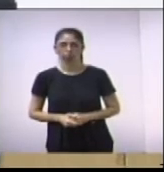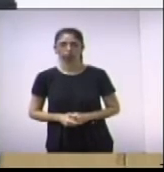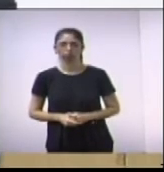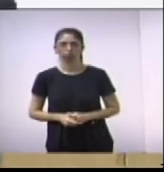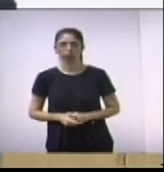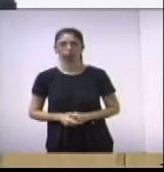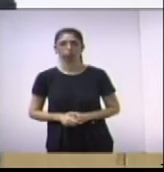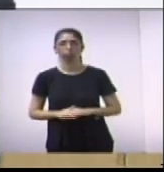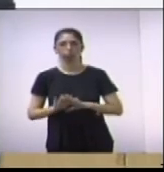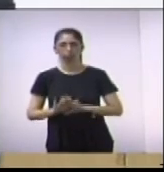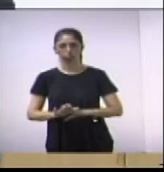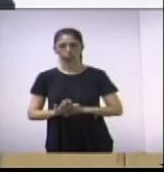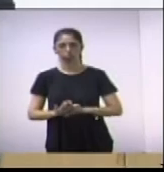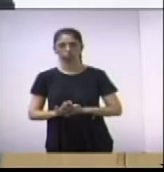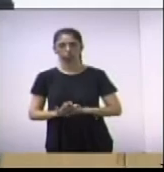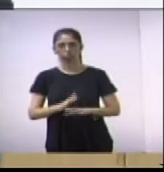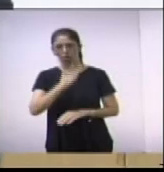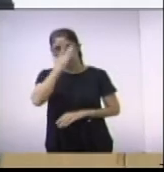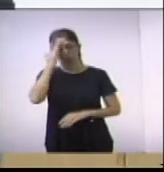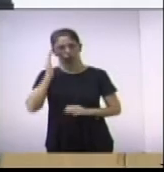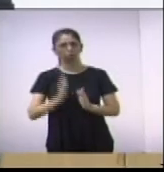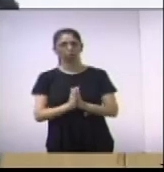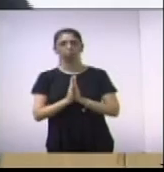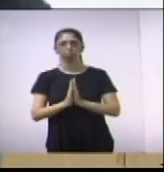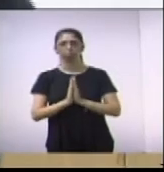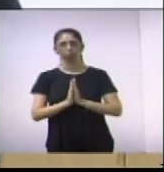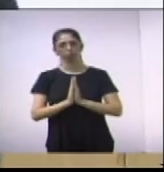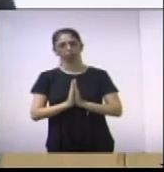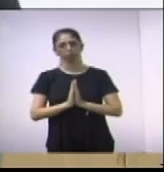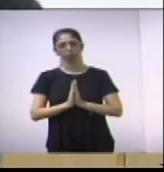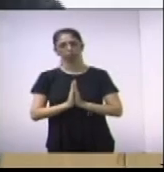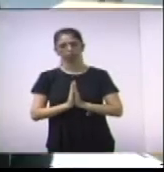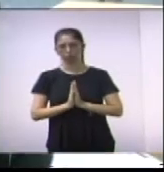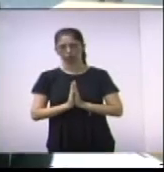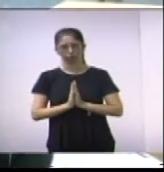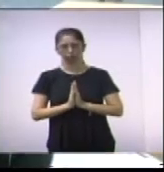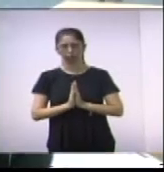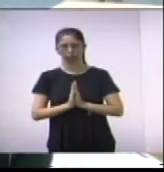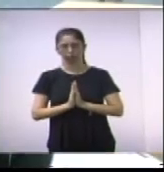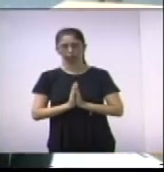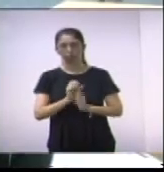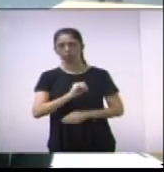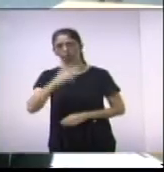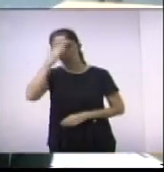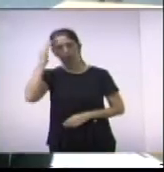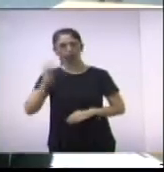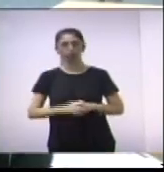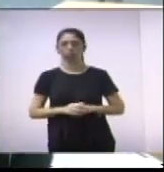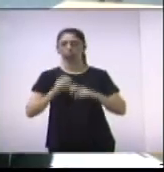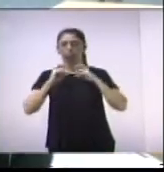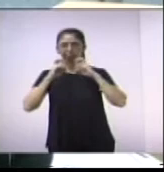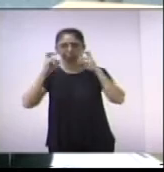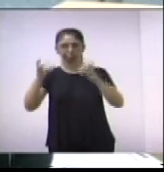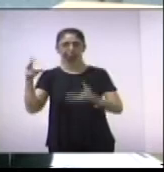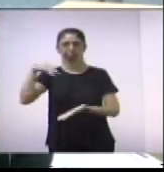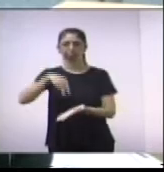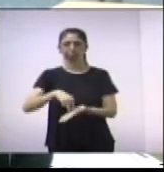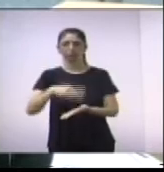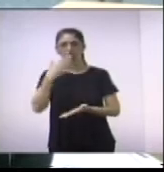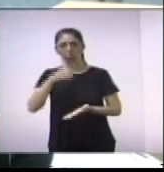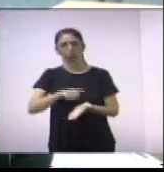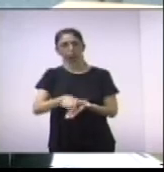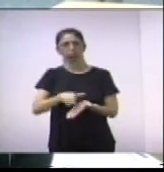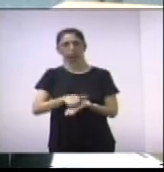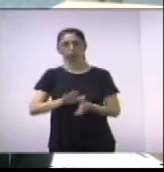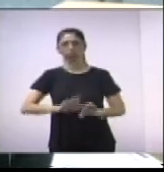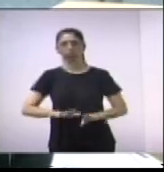Então, e qualquer pessoa que se manifestar agora dessa maneira, eu vou pedir para retirar. É isso que eu não consigo entender, presidente. Essa